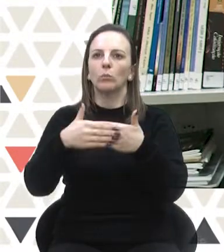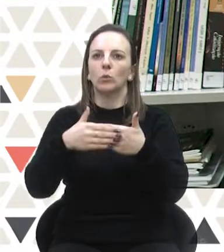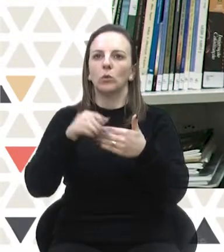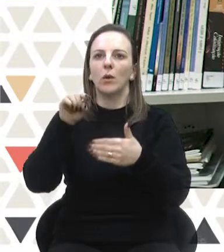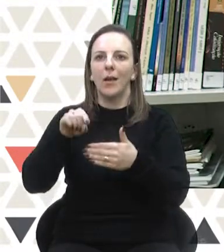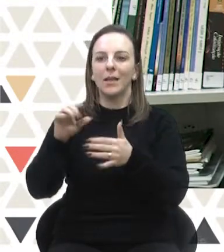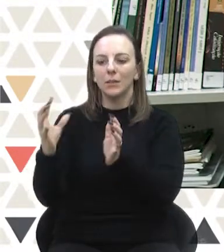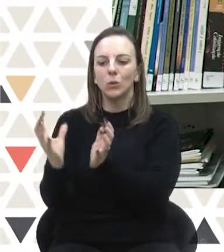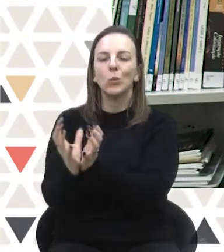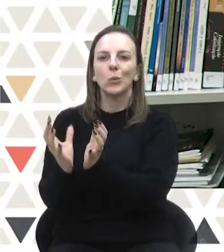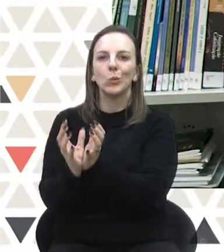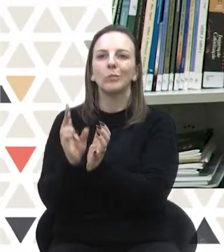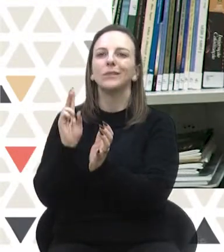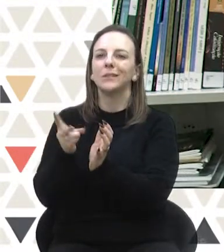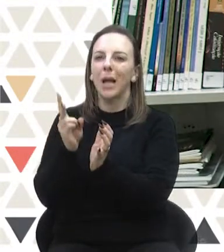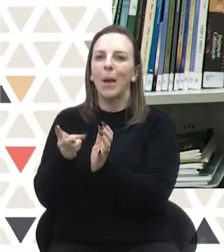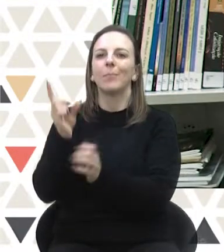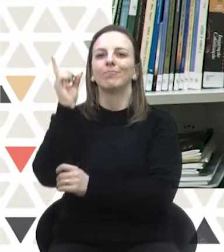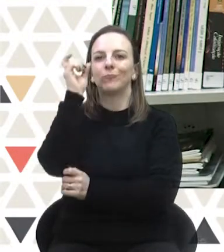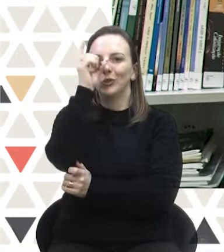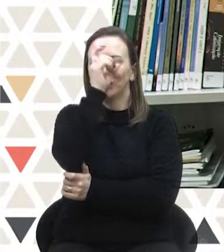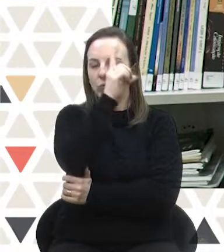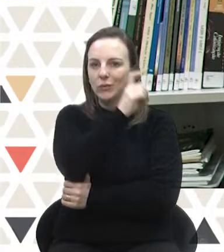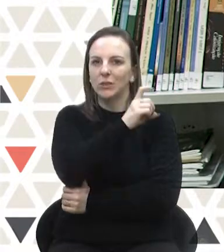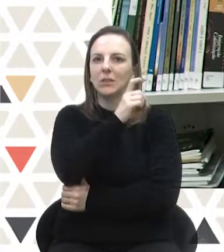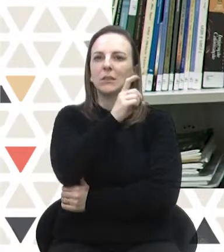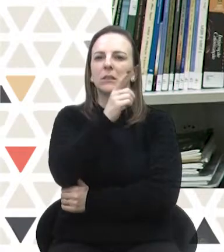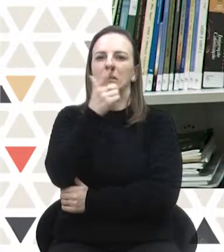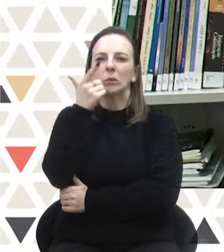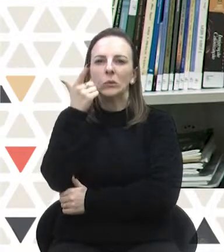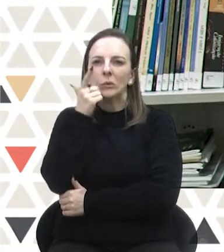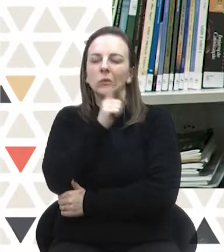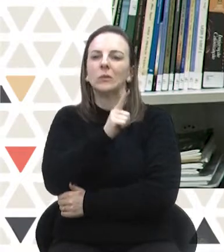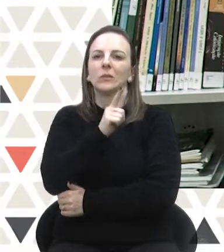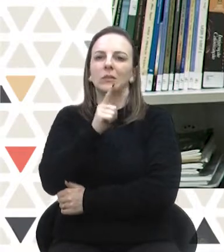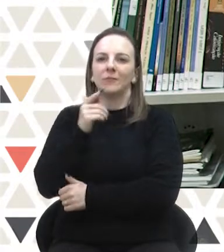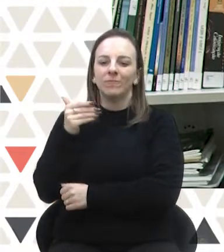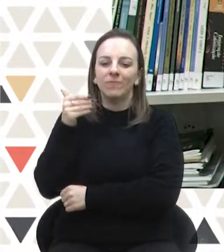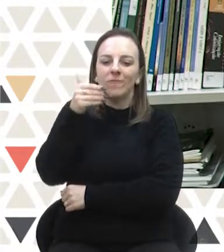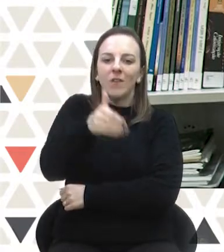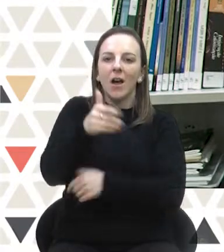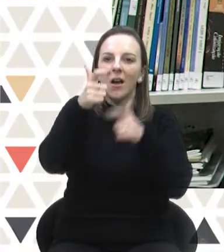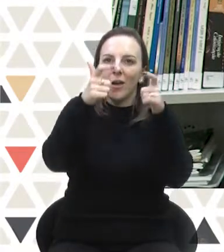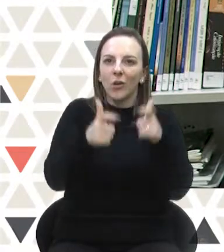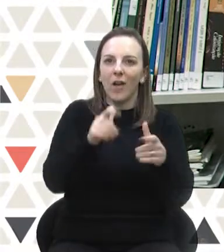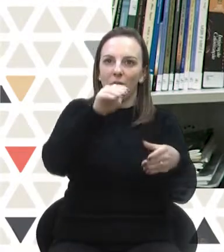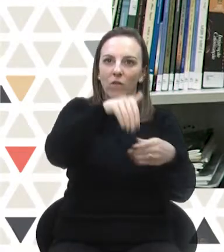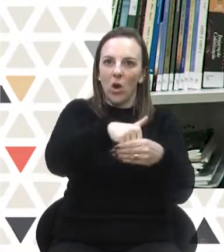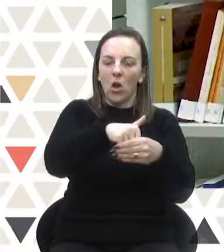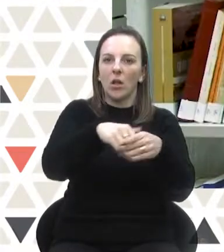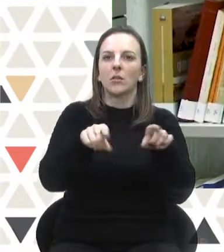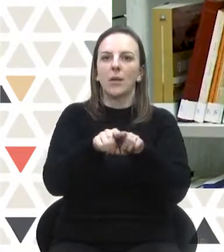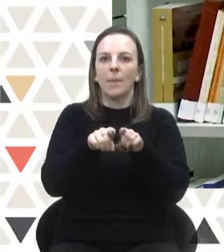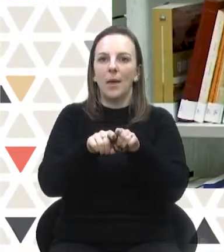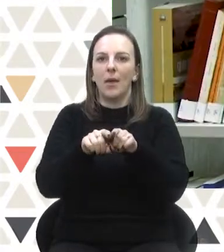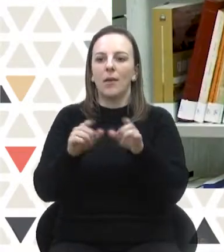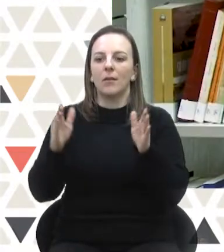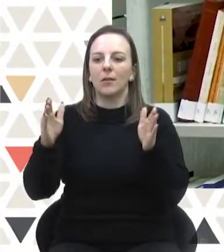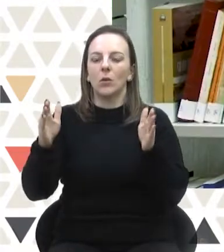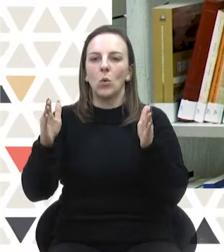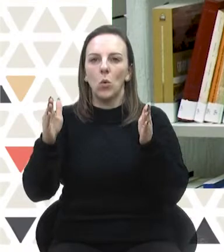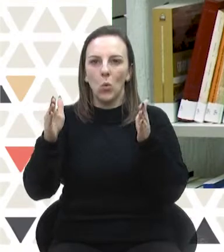público. Esse público efetivamente sempre teve muita dificuldade em comparecer ao local de votação. Na